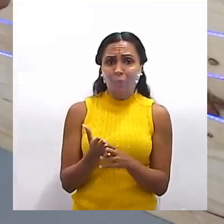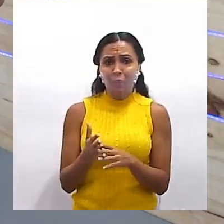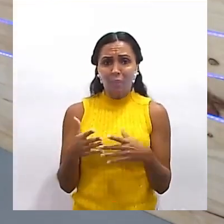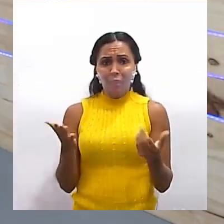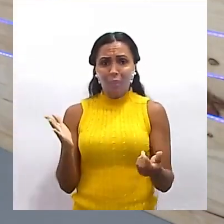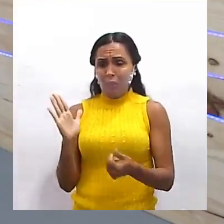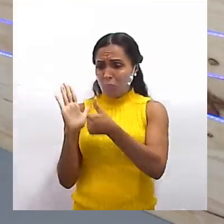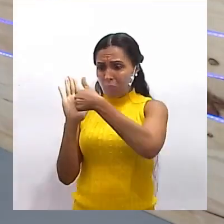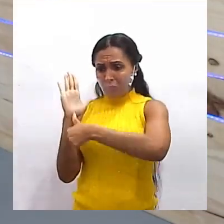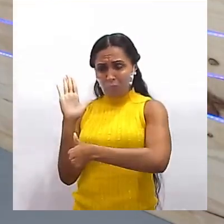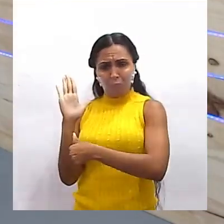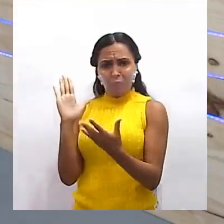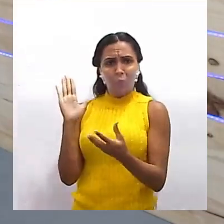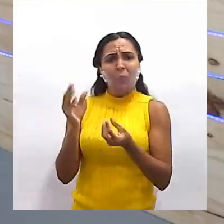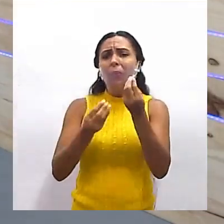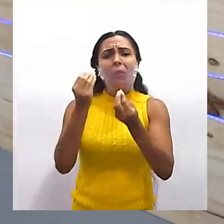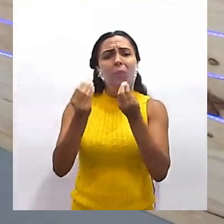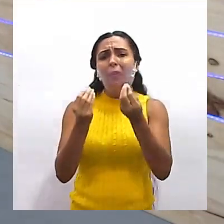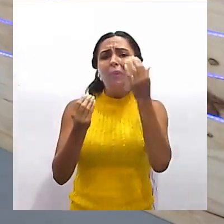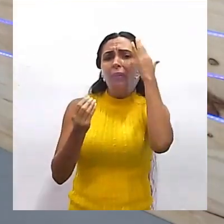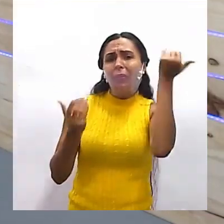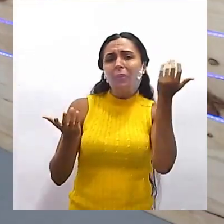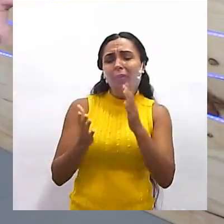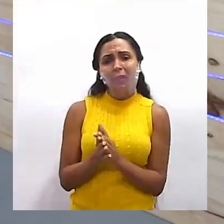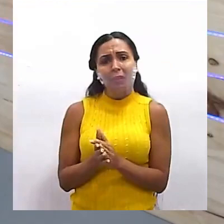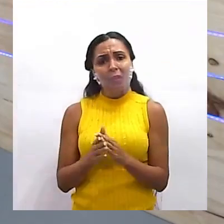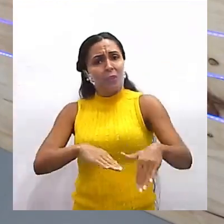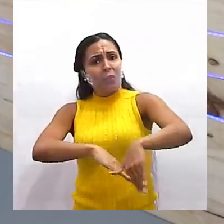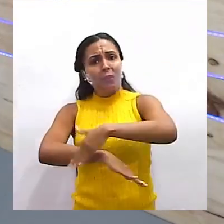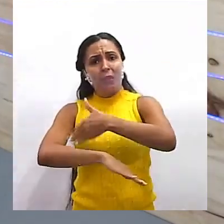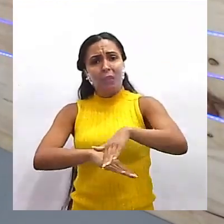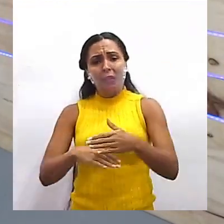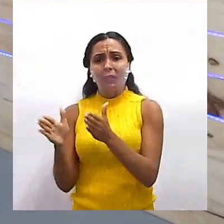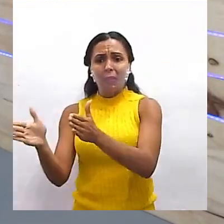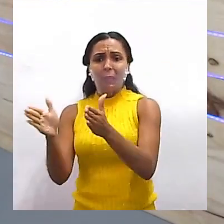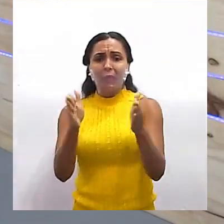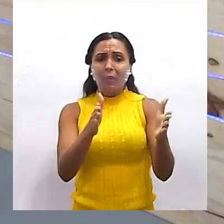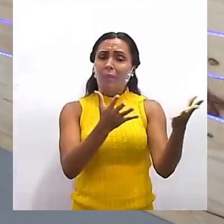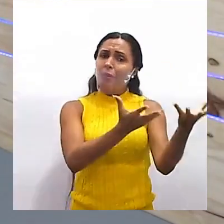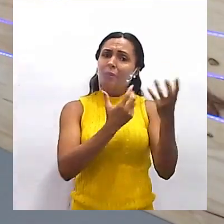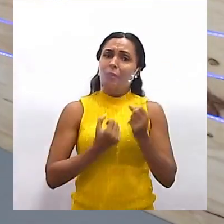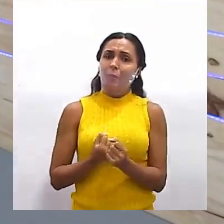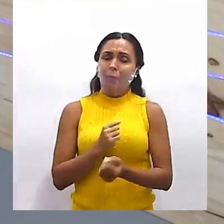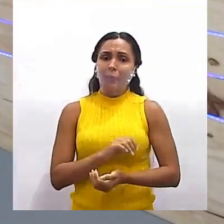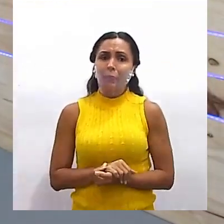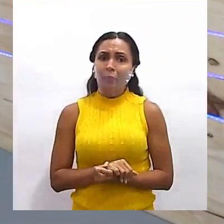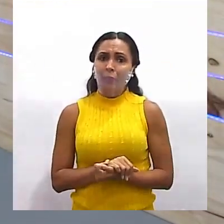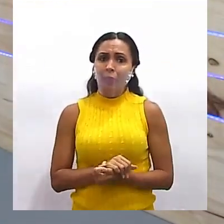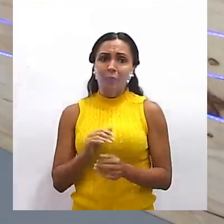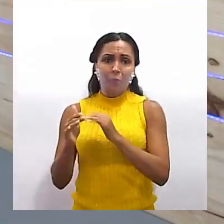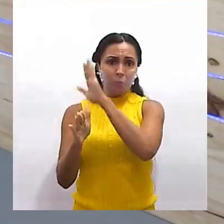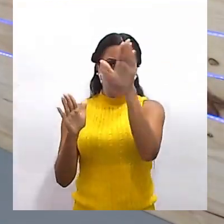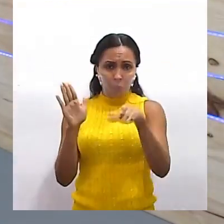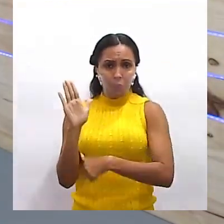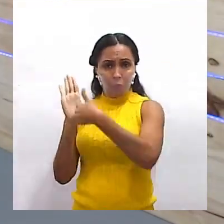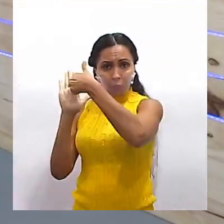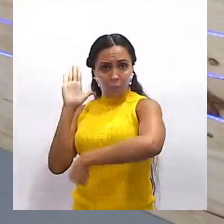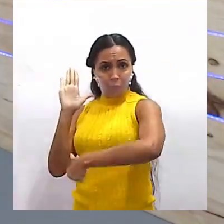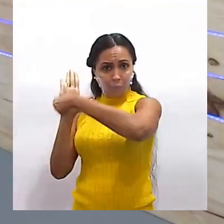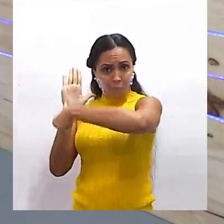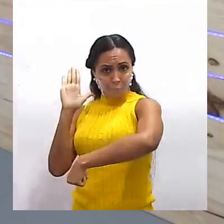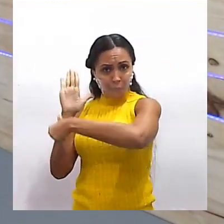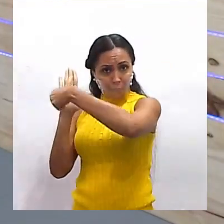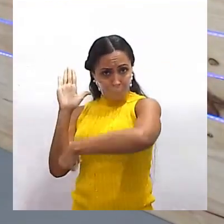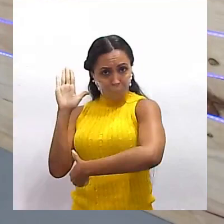identificação. Senão, como é que eu vou trabalhar com o mesmo, separar, enviar ou receber? Tudo tem que estar etiquetado.